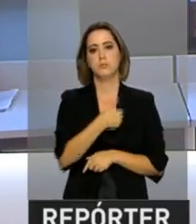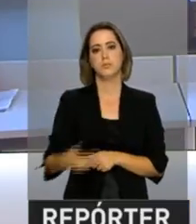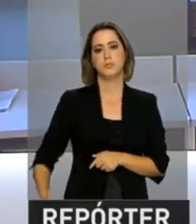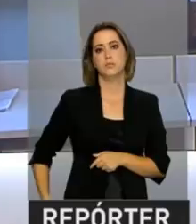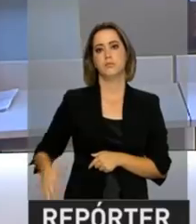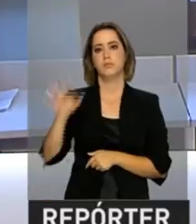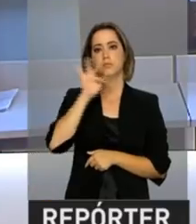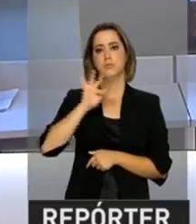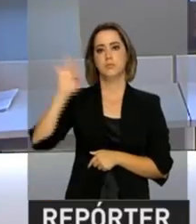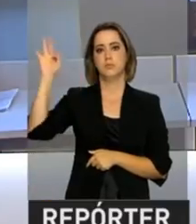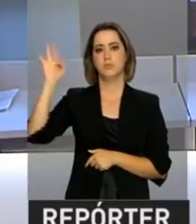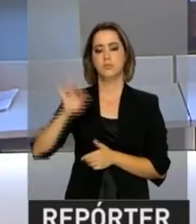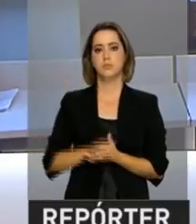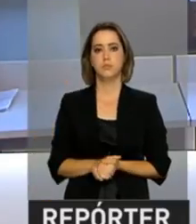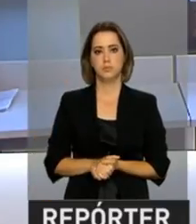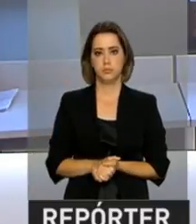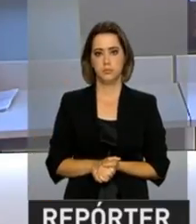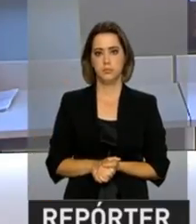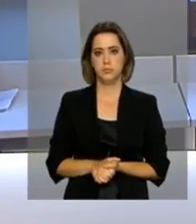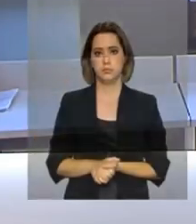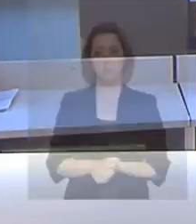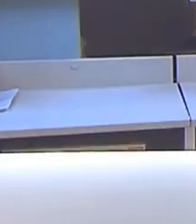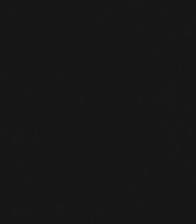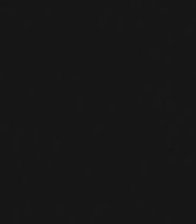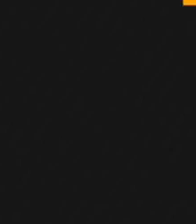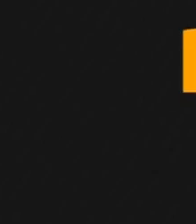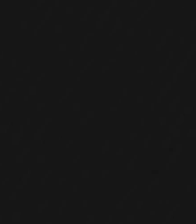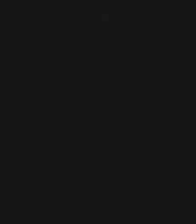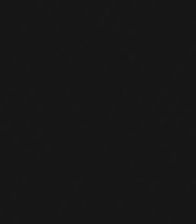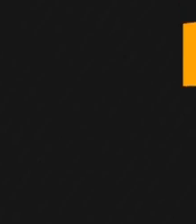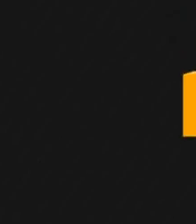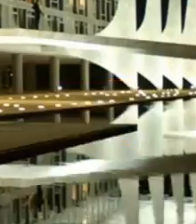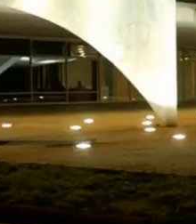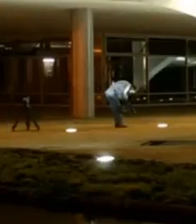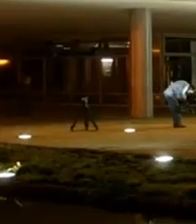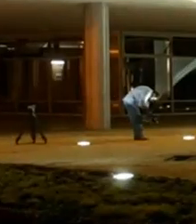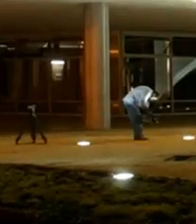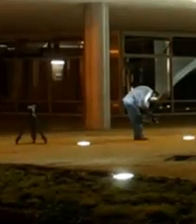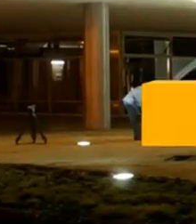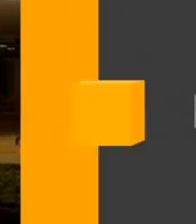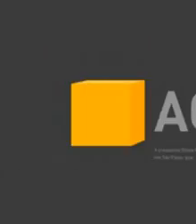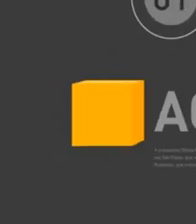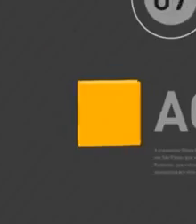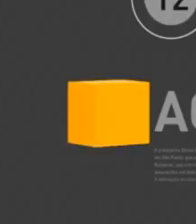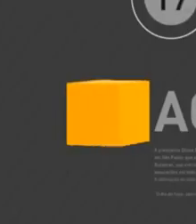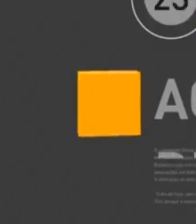na NBR, a TV do Governo Federal.